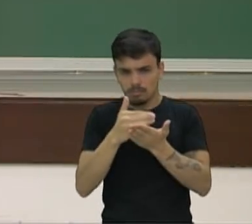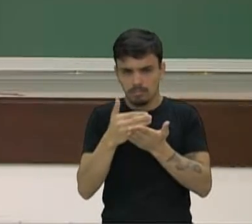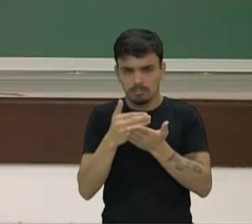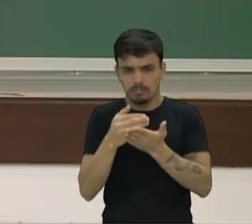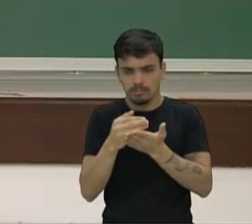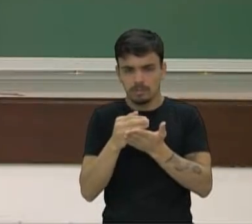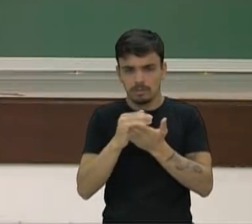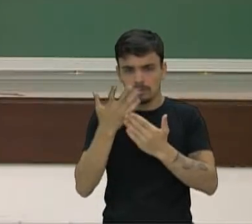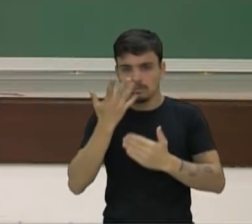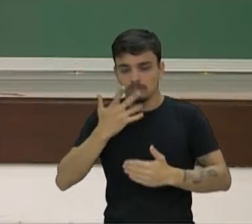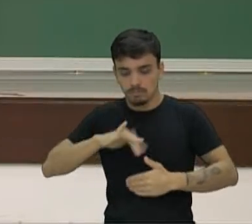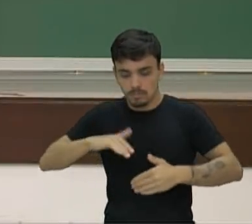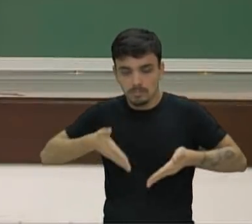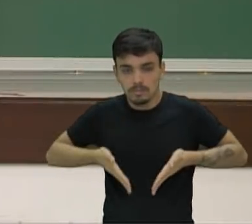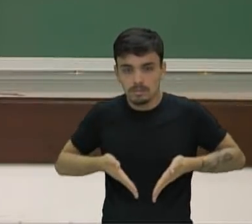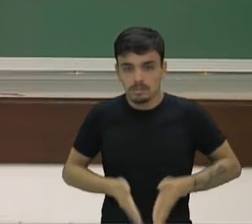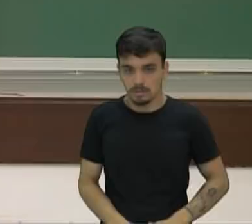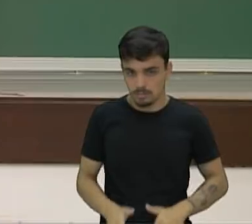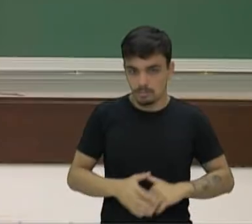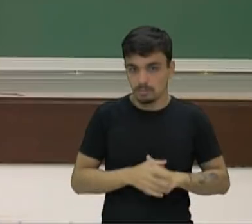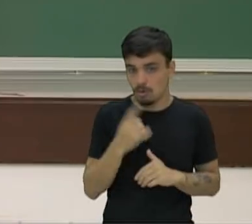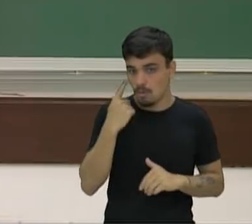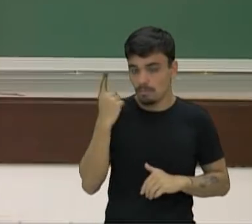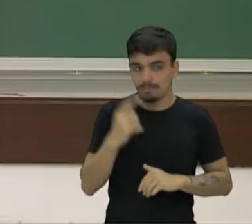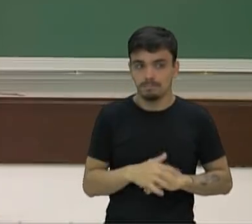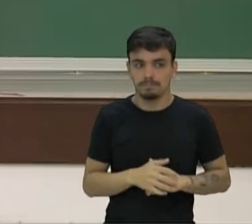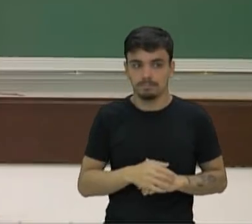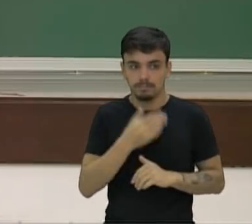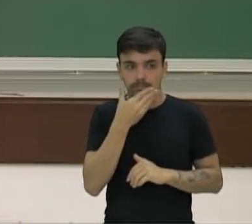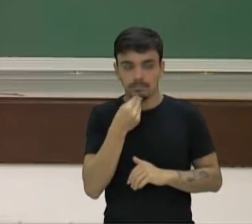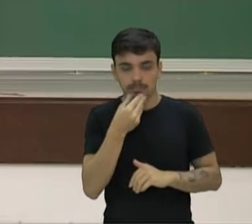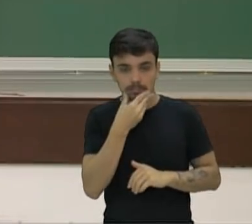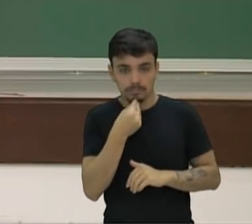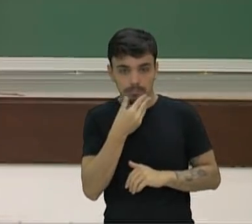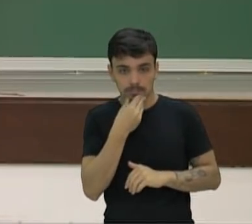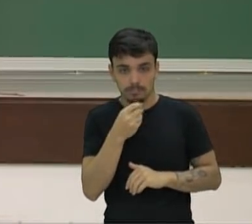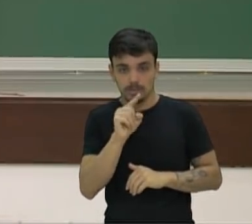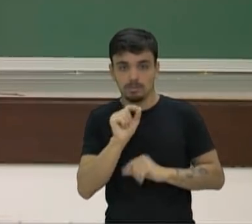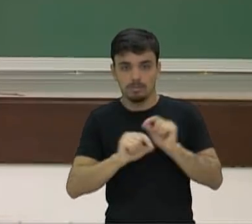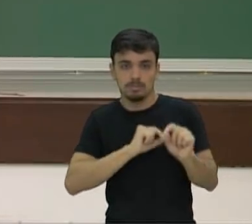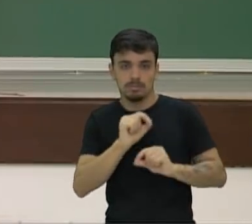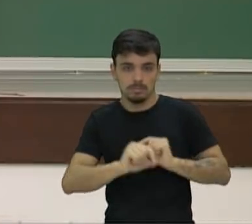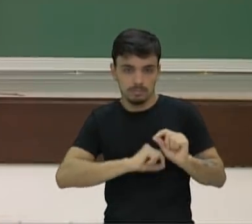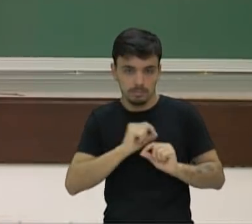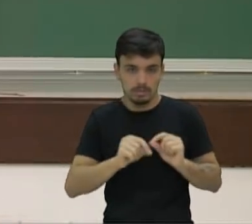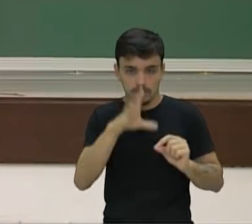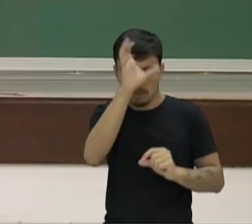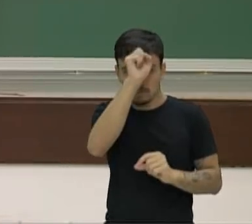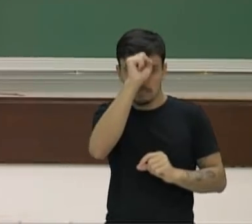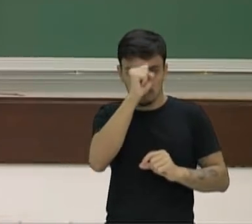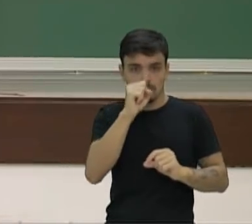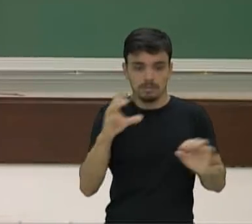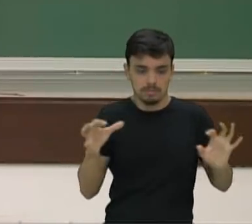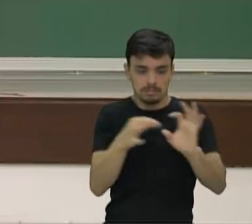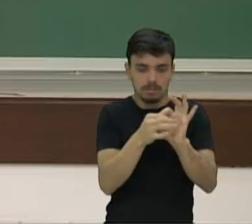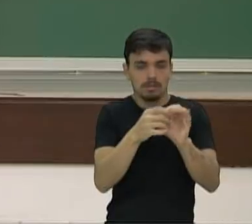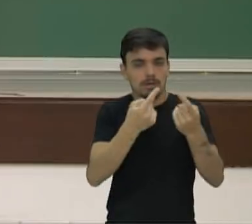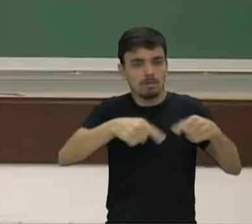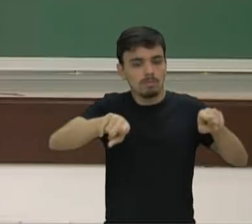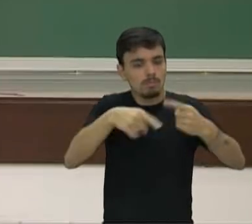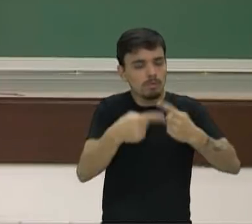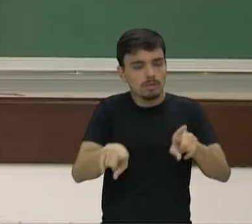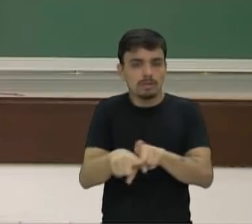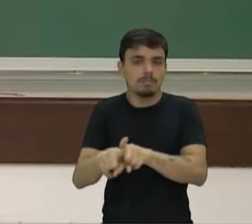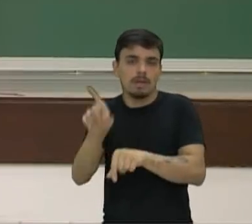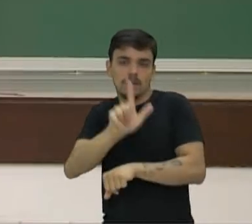da infância, no nascimento, os meninos, inclusive, o seu aprendizado ligado à música e à literatura era